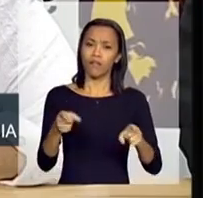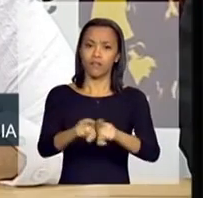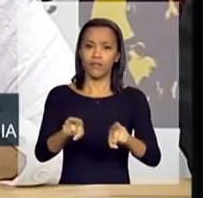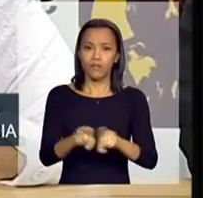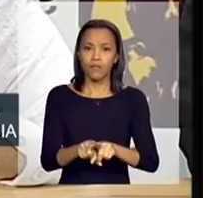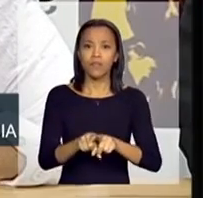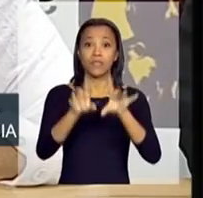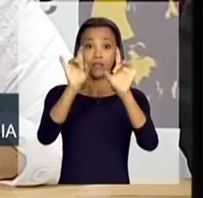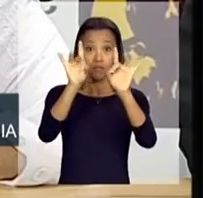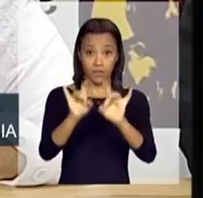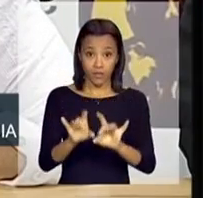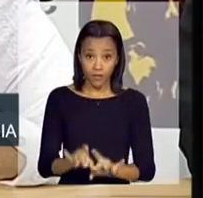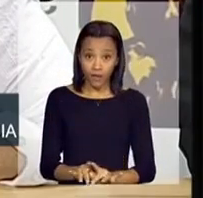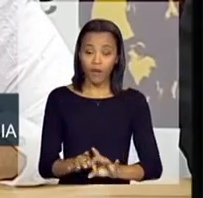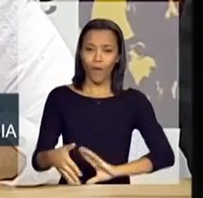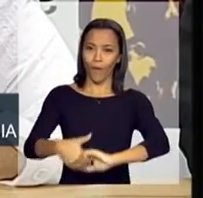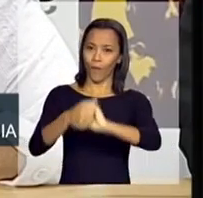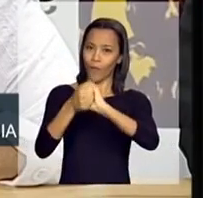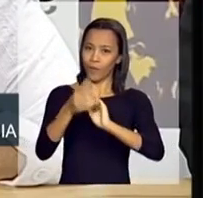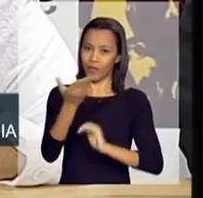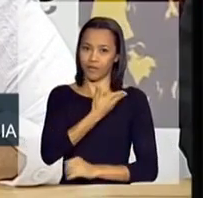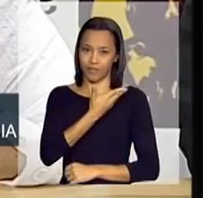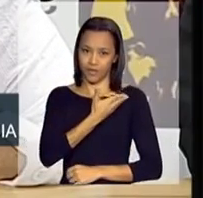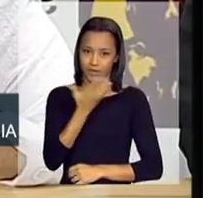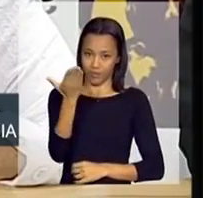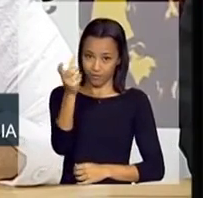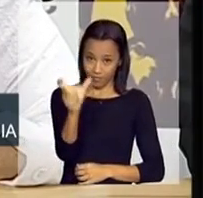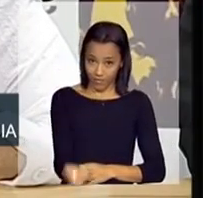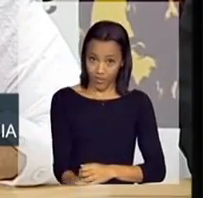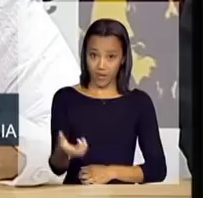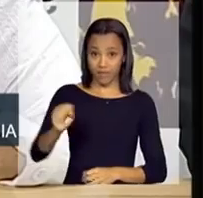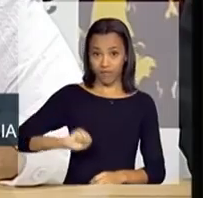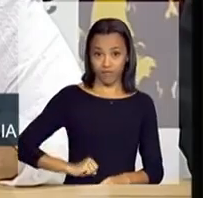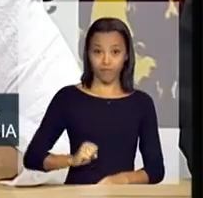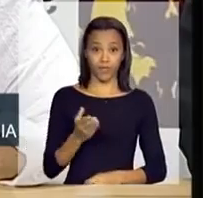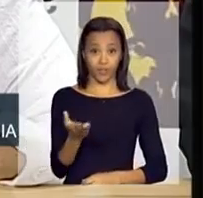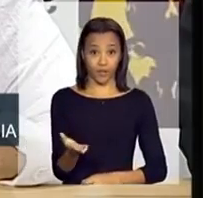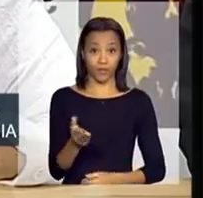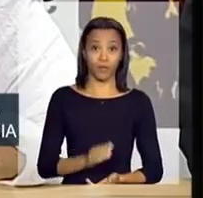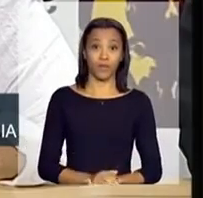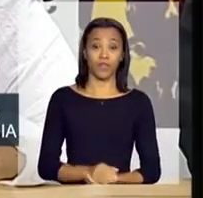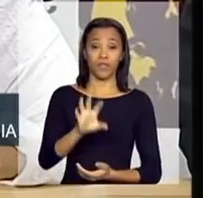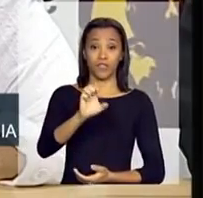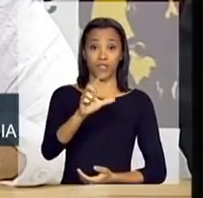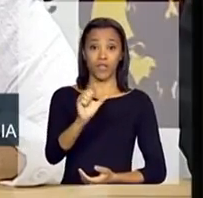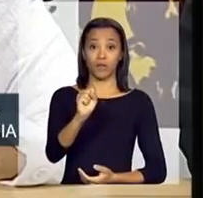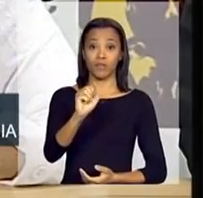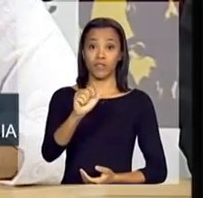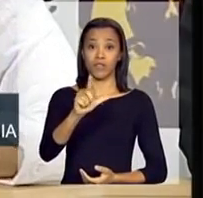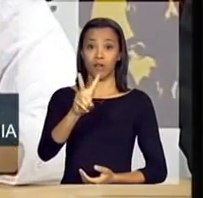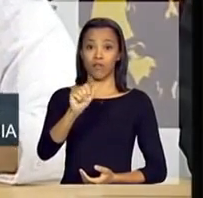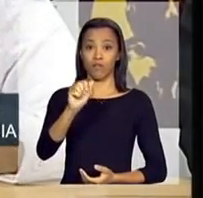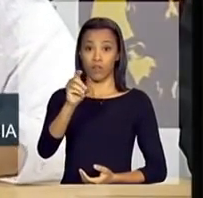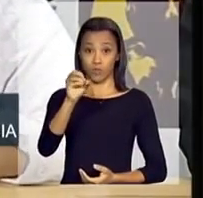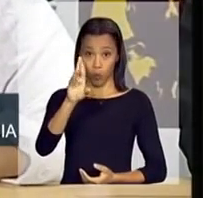em especial, cumprimentar a minha amiga Rina Angulo, embaixadora de El Salvador no Brasil.